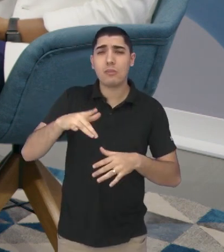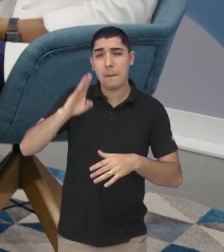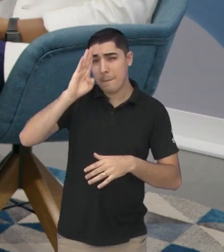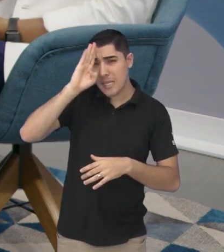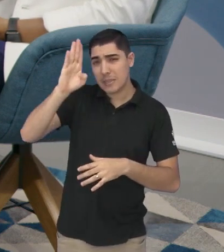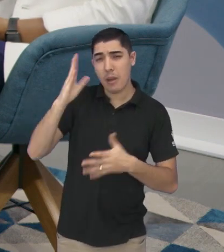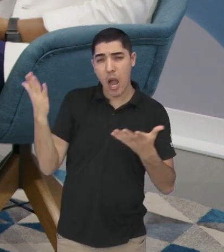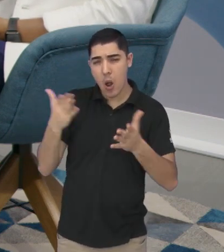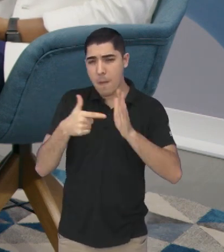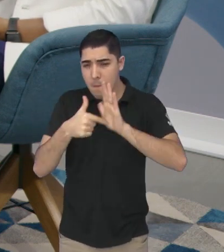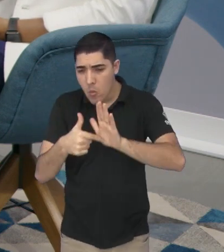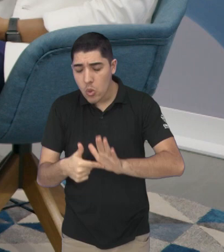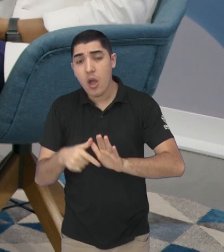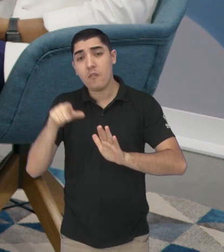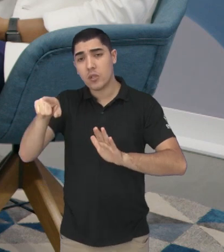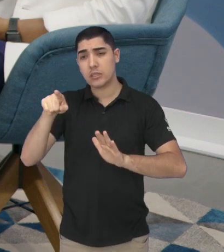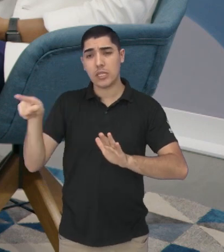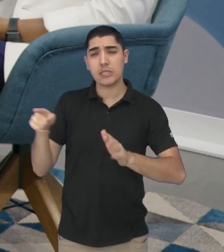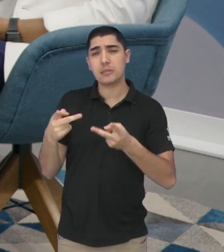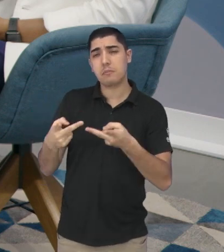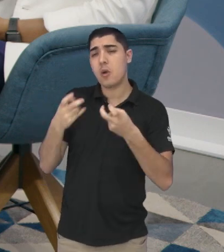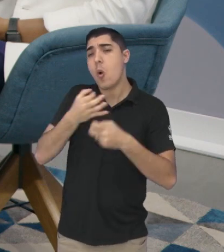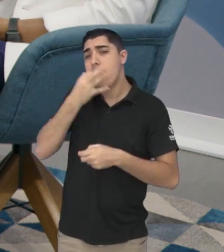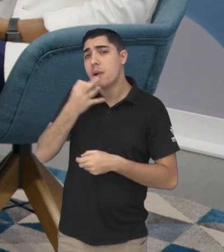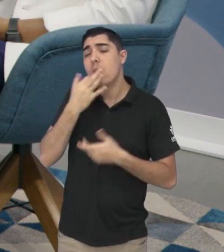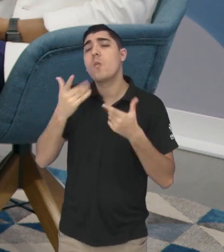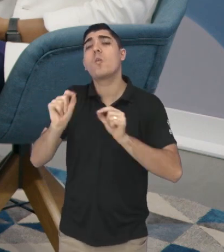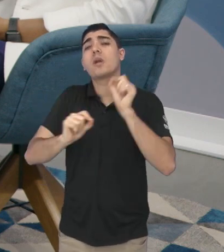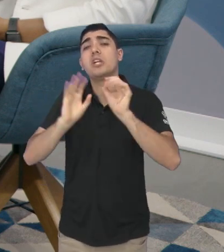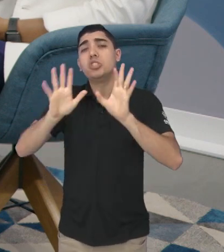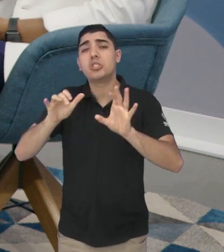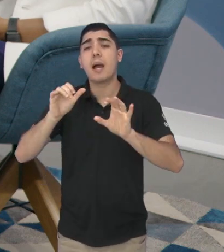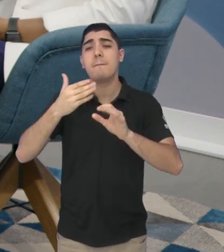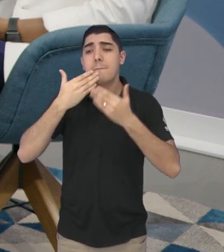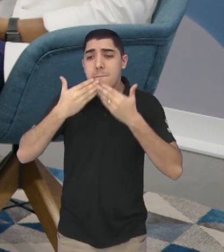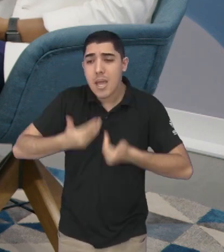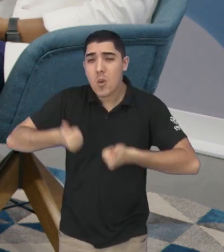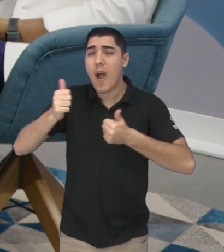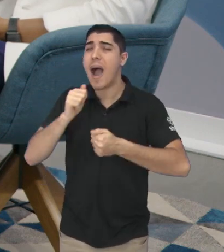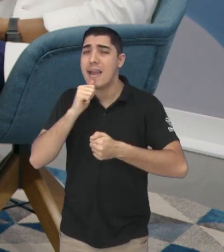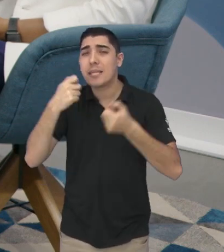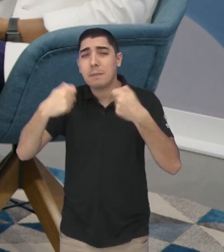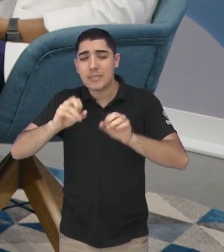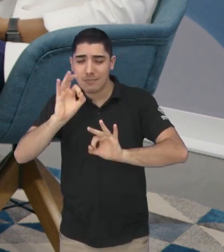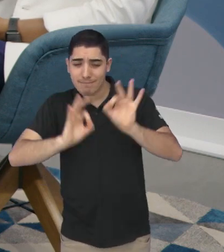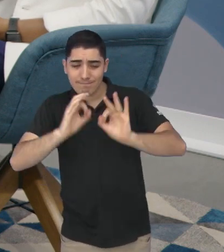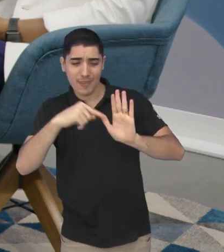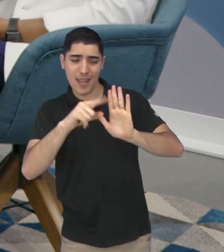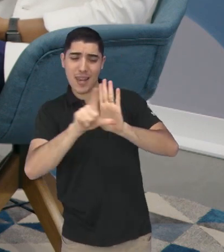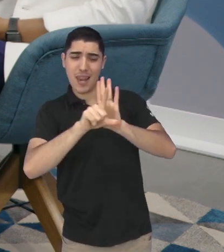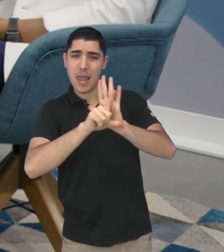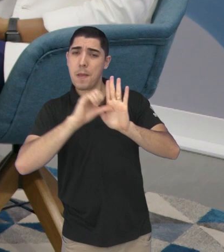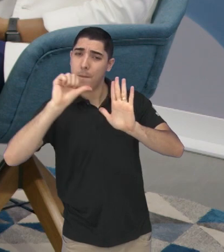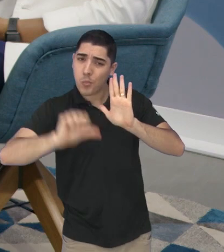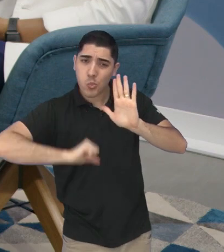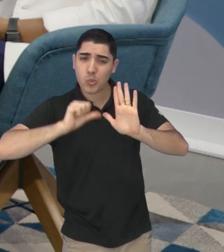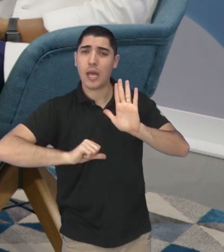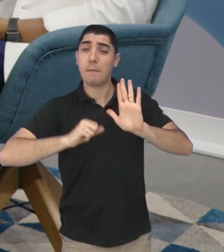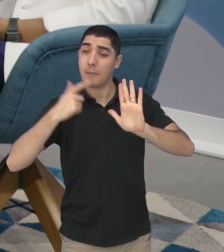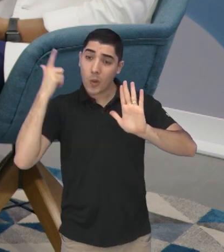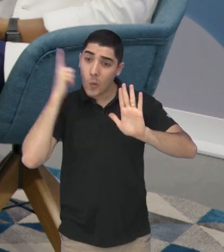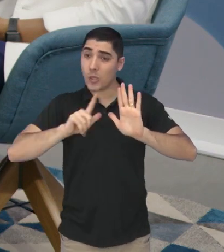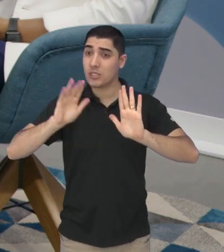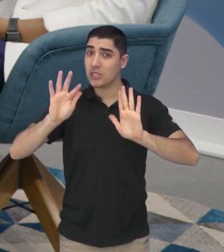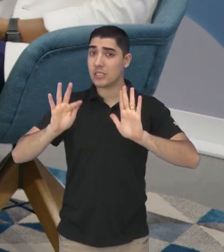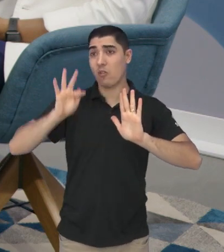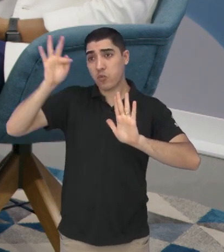tempo, na visão de vocês? O que precisa ser melhorado? O que a gente ainda precisa rever para a gente caminhar a passos largos